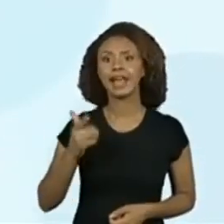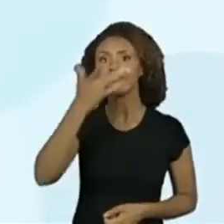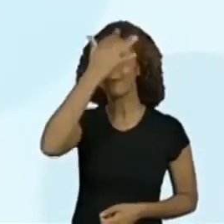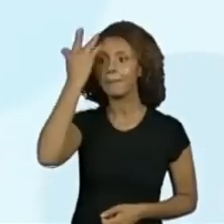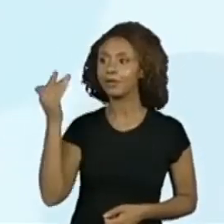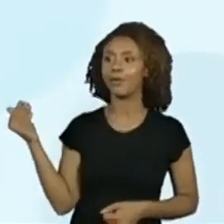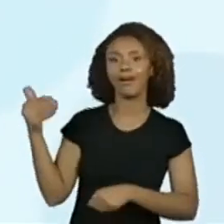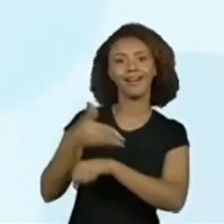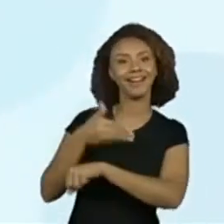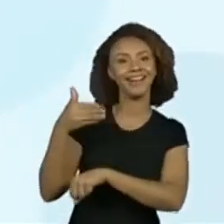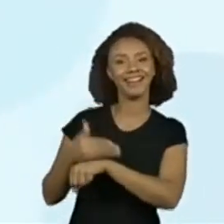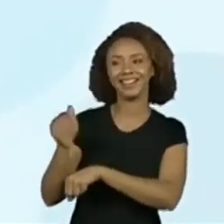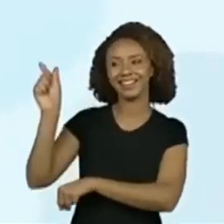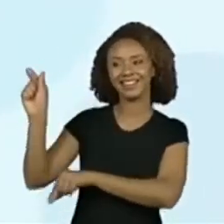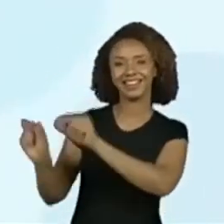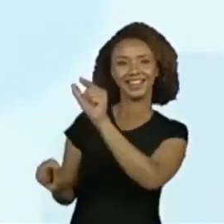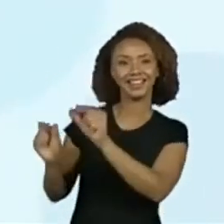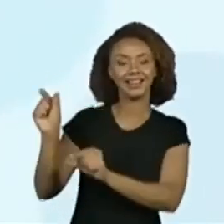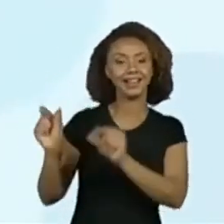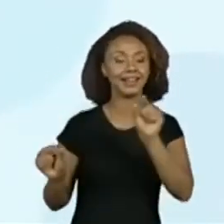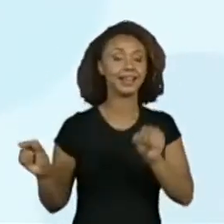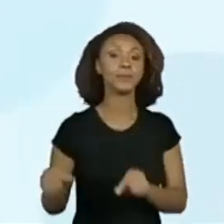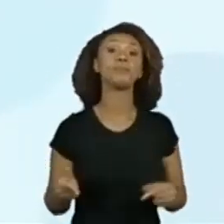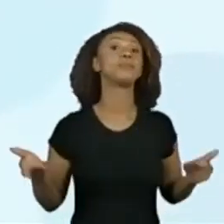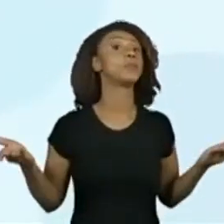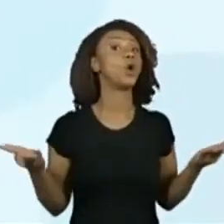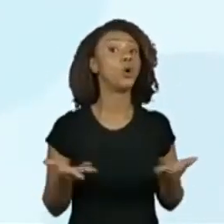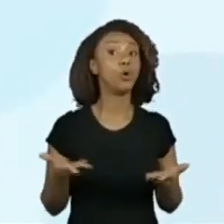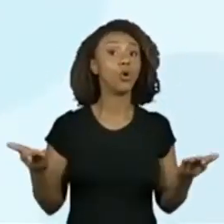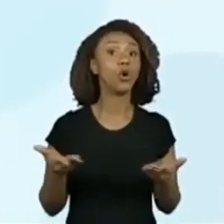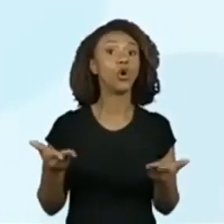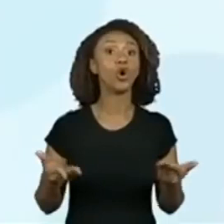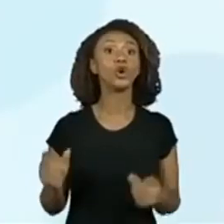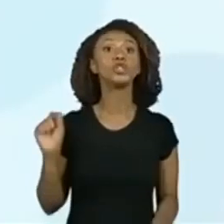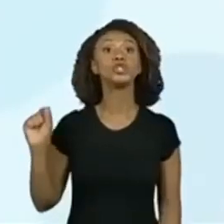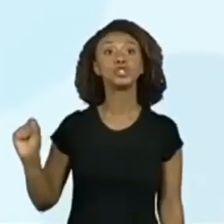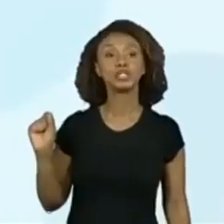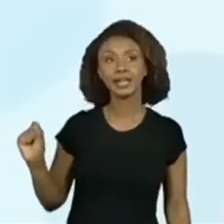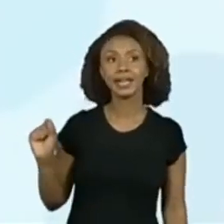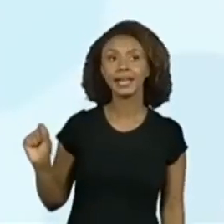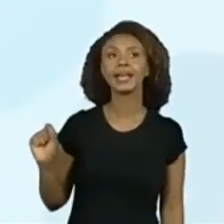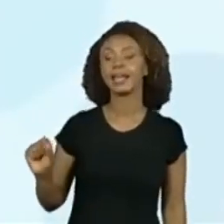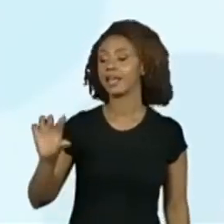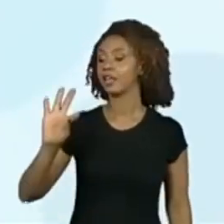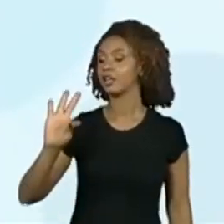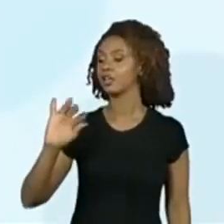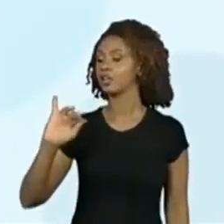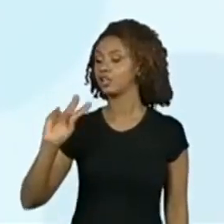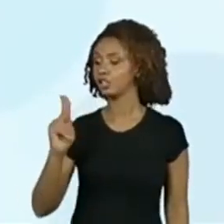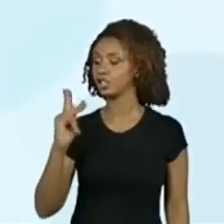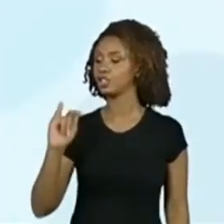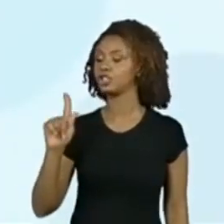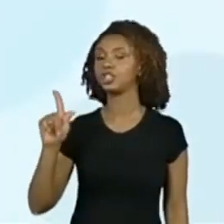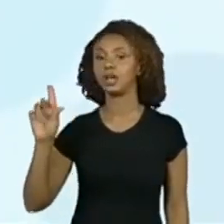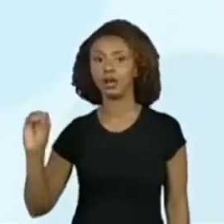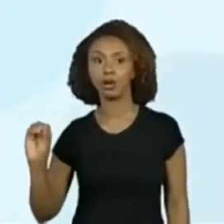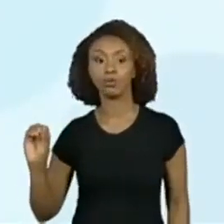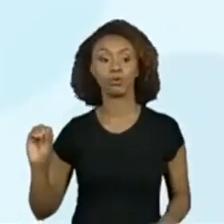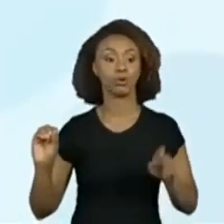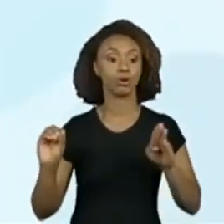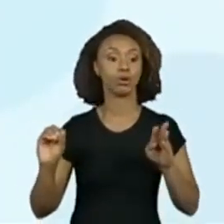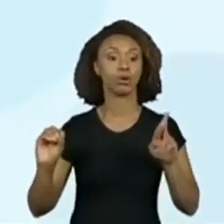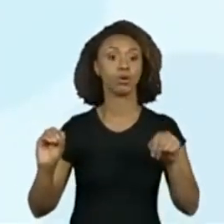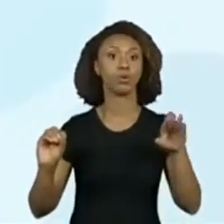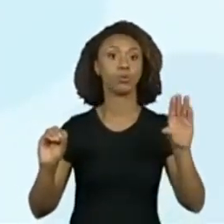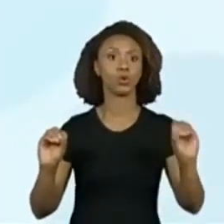personagens e hoje nós vamos falar aqui do Tiago e do Bruno então o Tiago ele